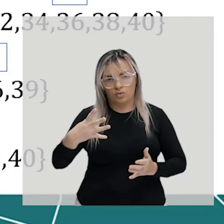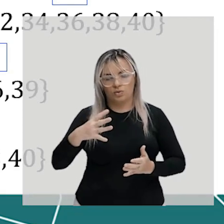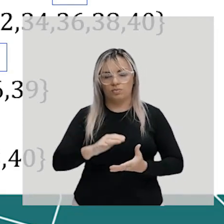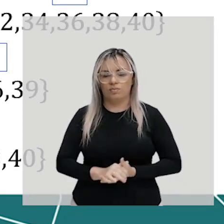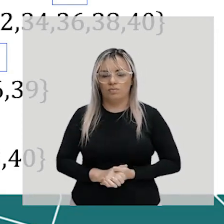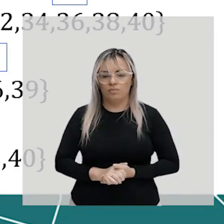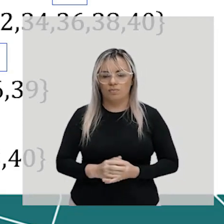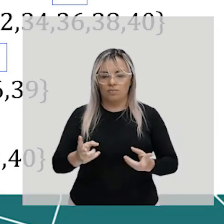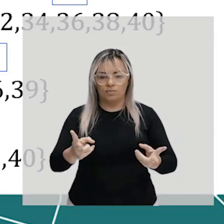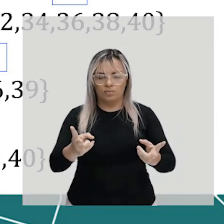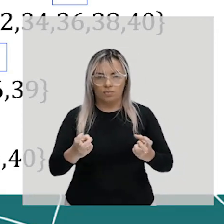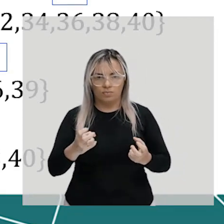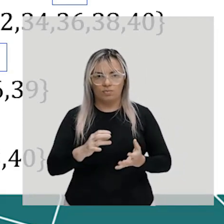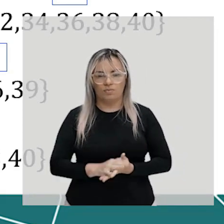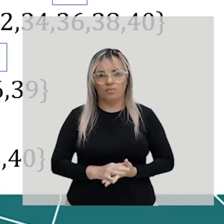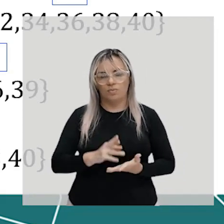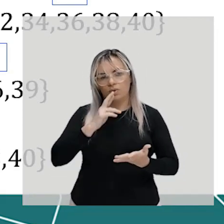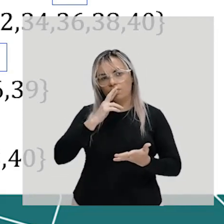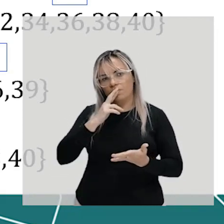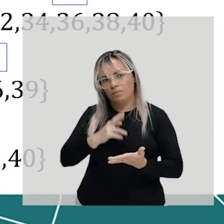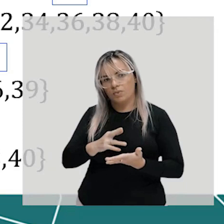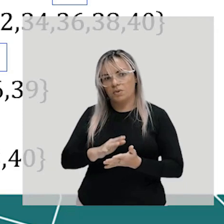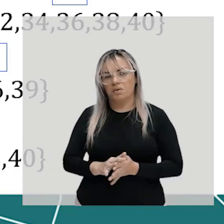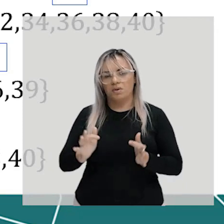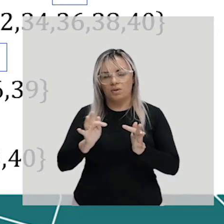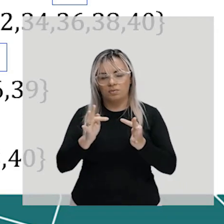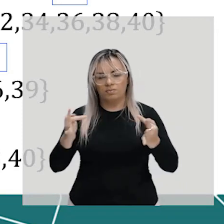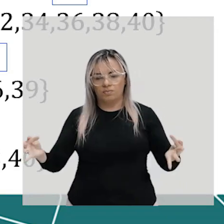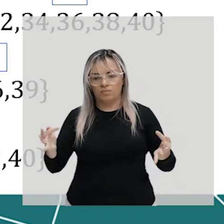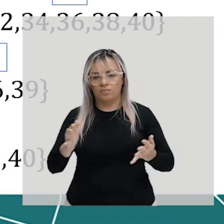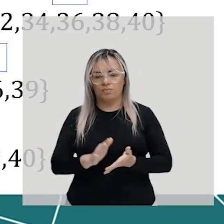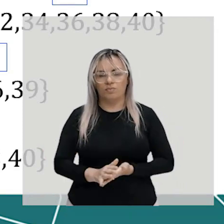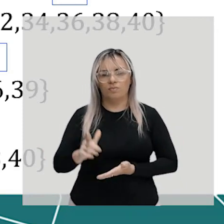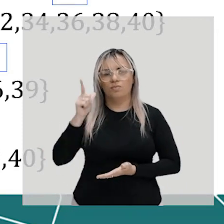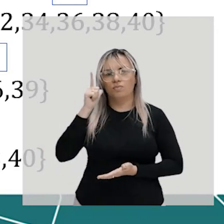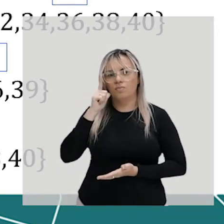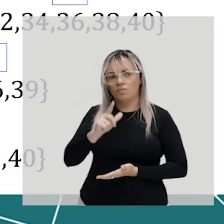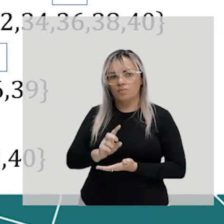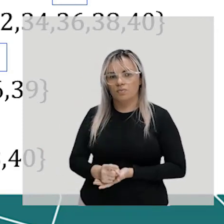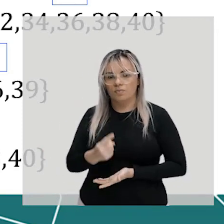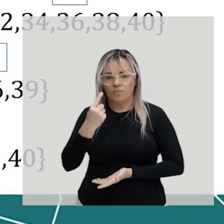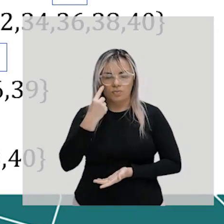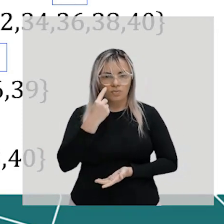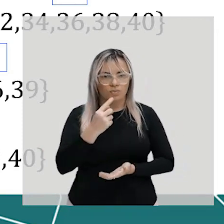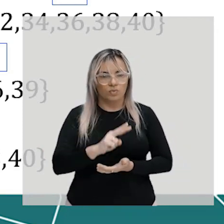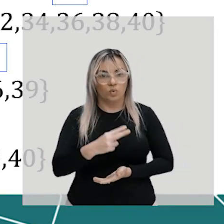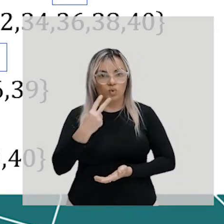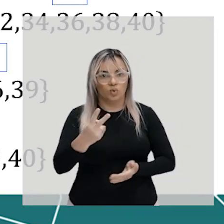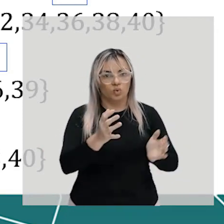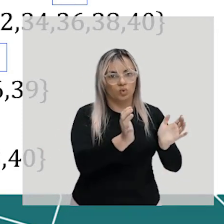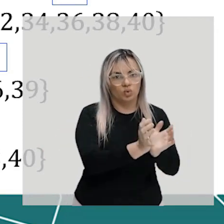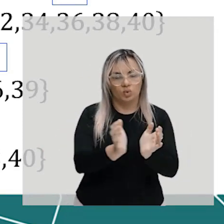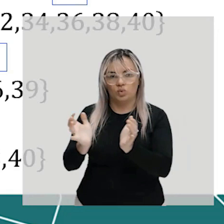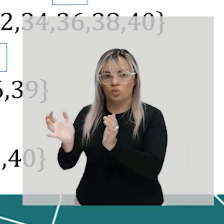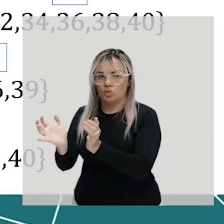esse procedimento de resposta ele foi bem simples né eu conseguir enxergar os dois conjuntos